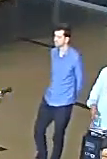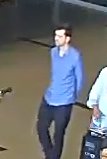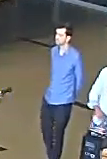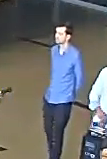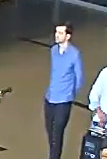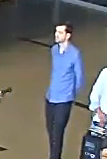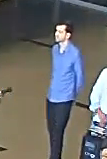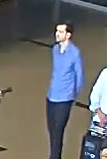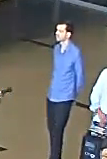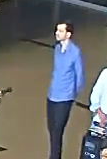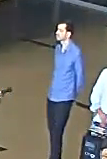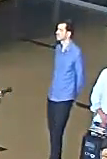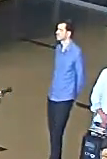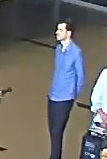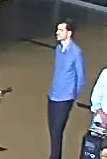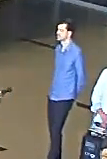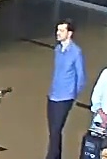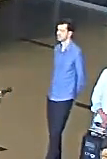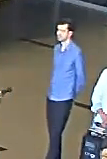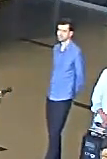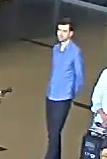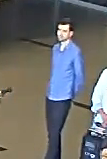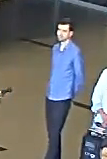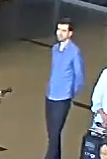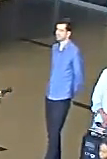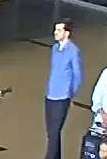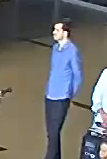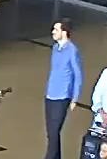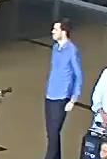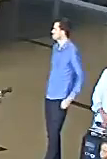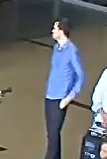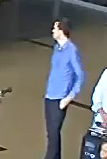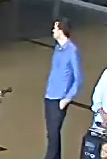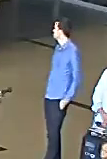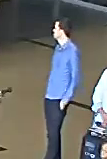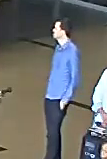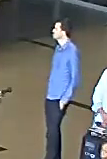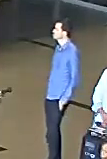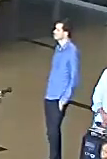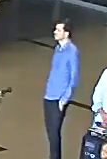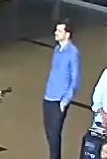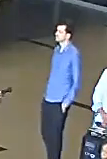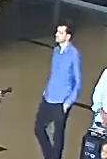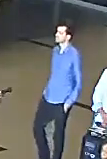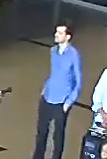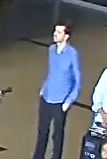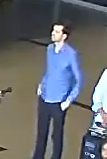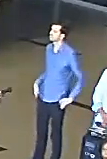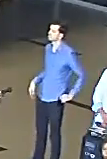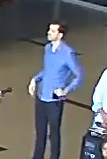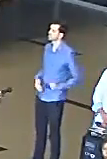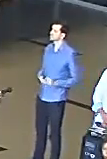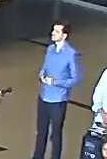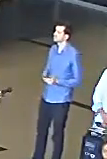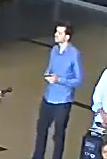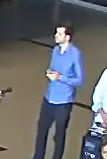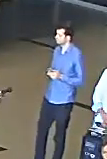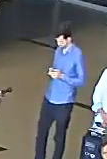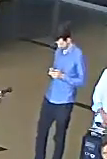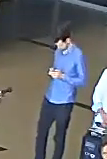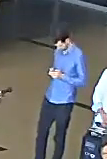Dr shr Edilson Salatiel Lopes que é o gerente de fiscalização de